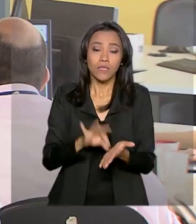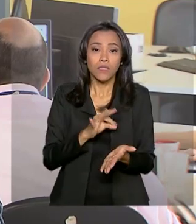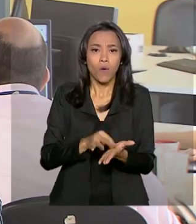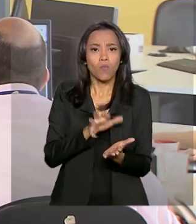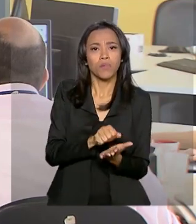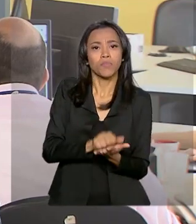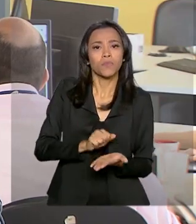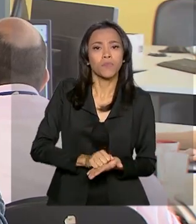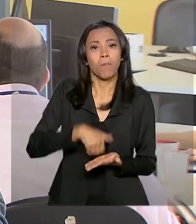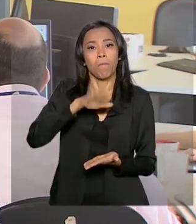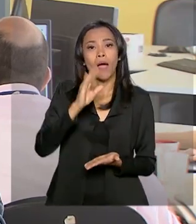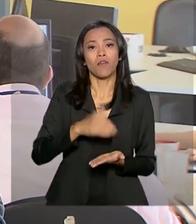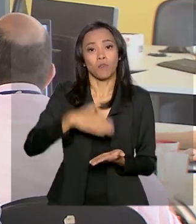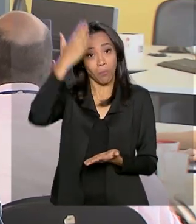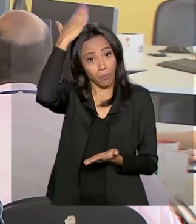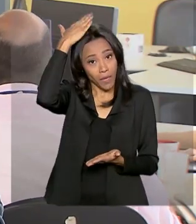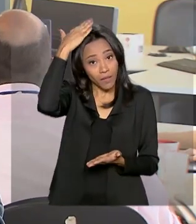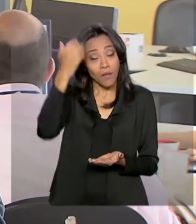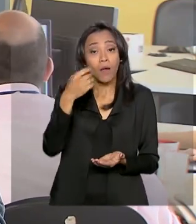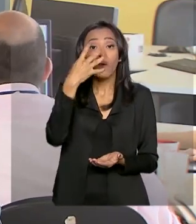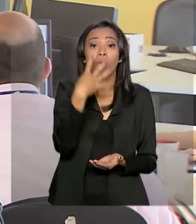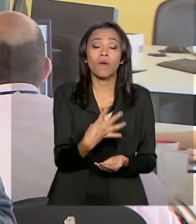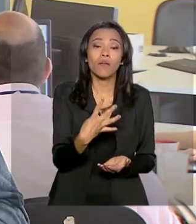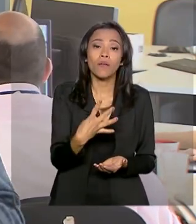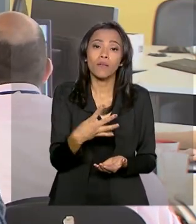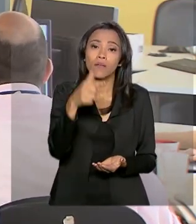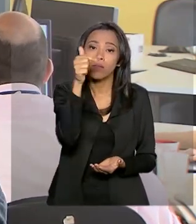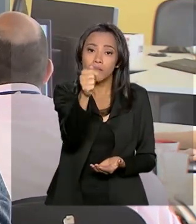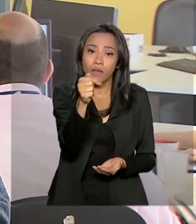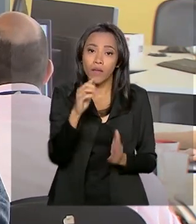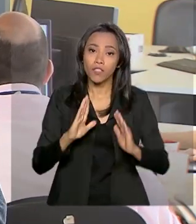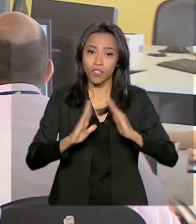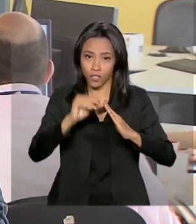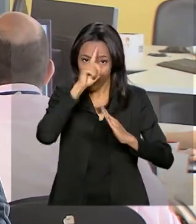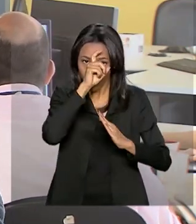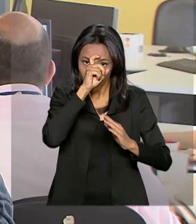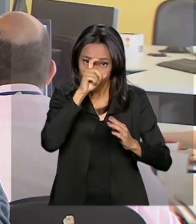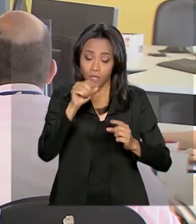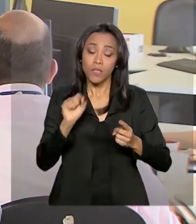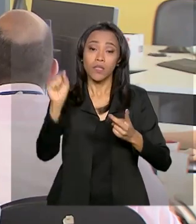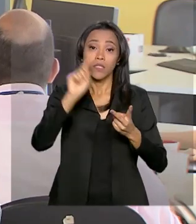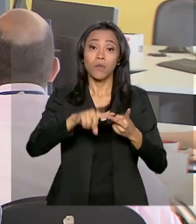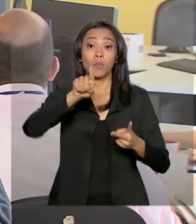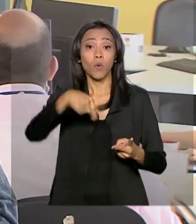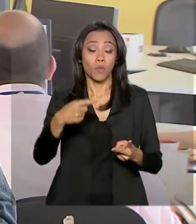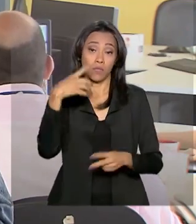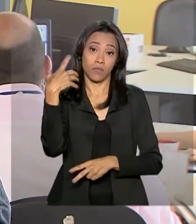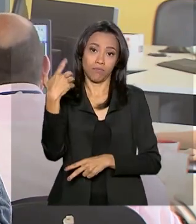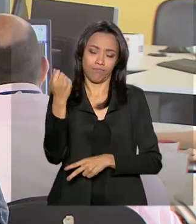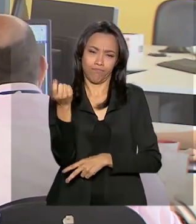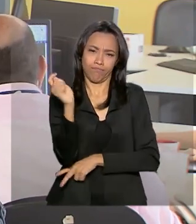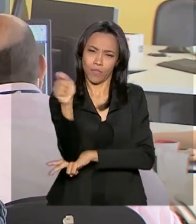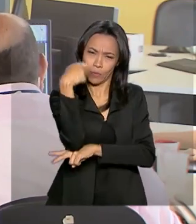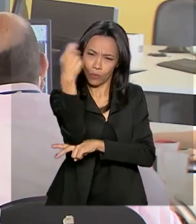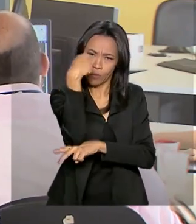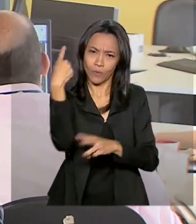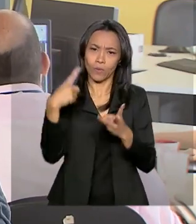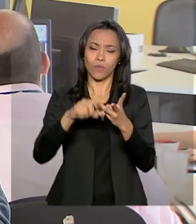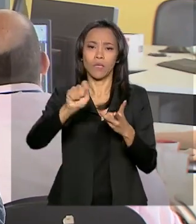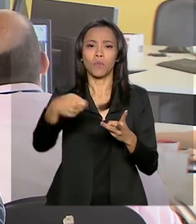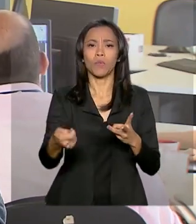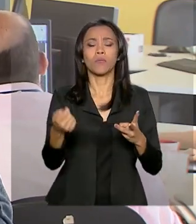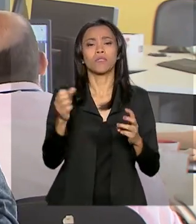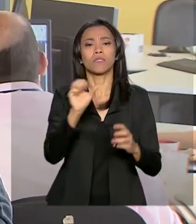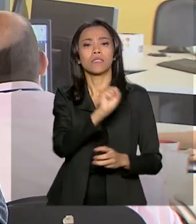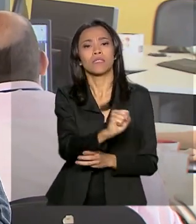Paraná, com 47 unidades de saúde, seguido pelo Mato Grosso do Sul com 33 unidades e Santa Catarina com 28